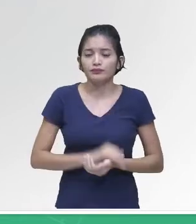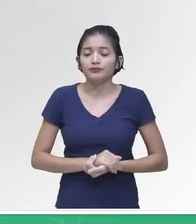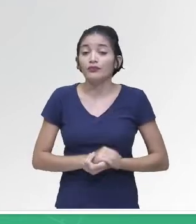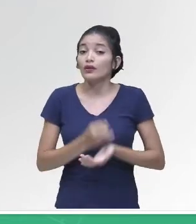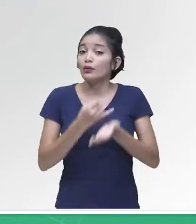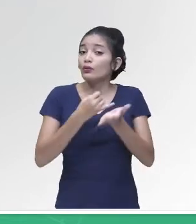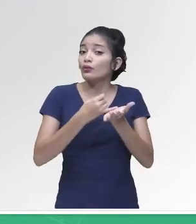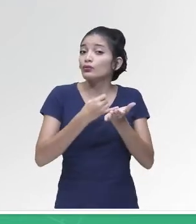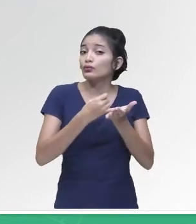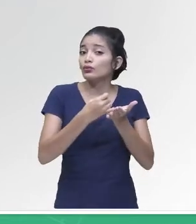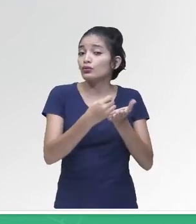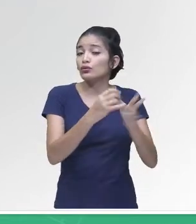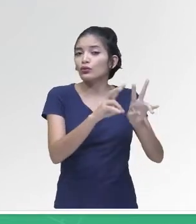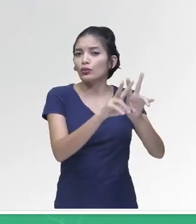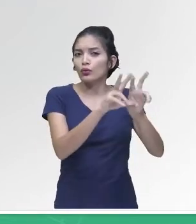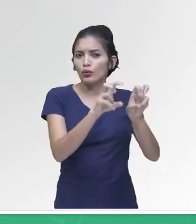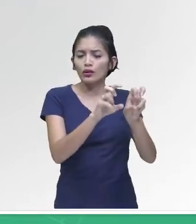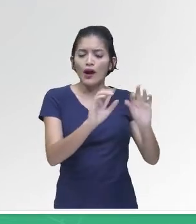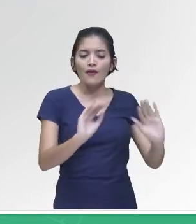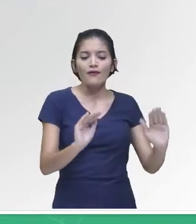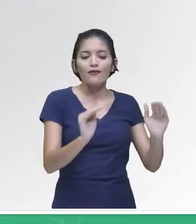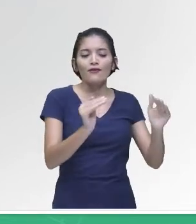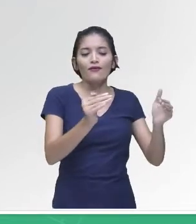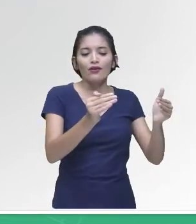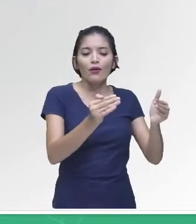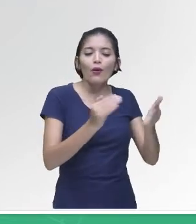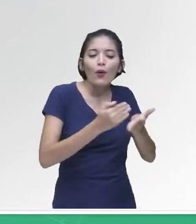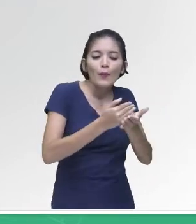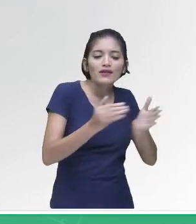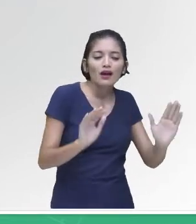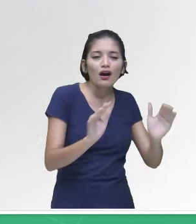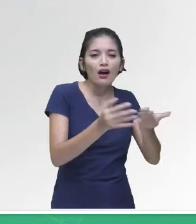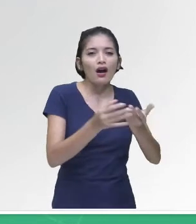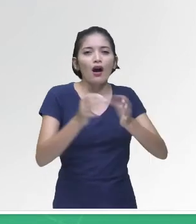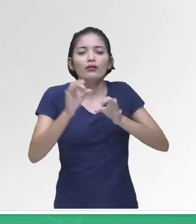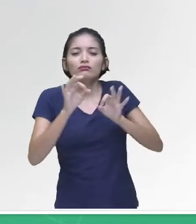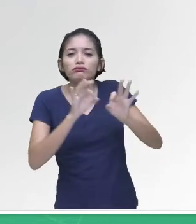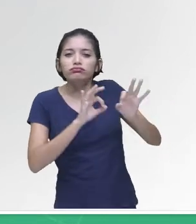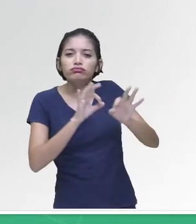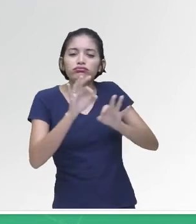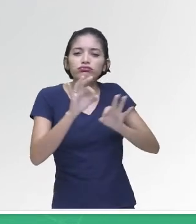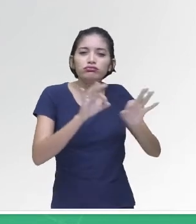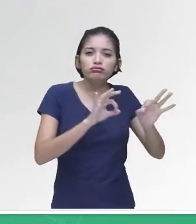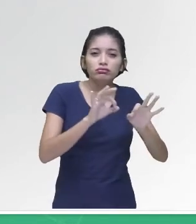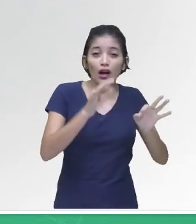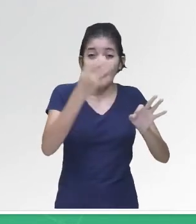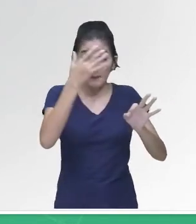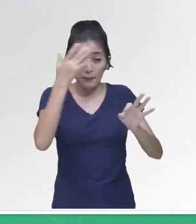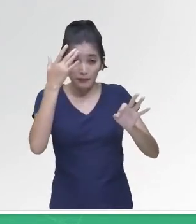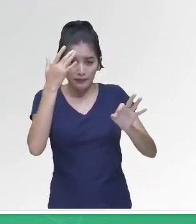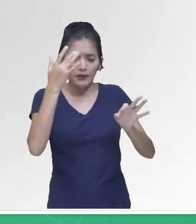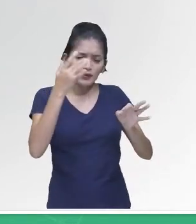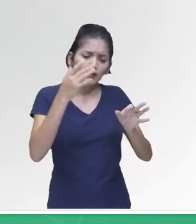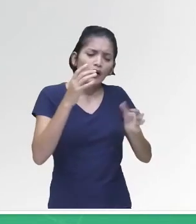ou seja, entrar no tema, preparar o nosso leitor para esse tema, e a gente vai fazer